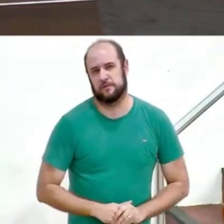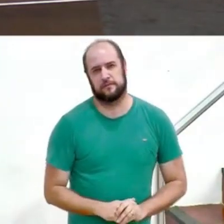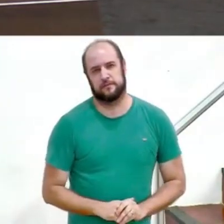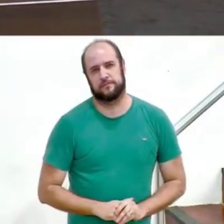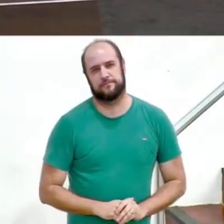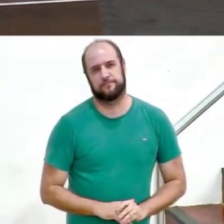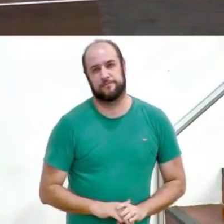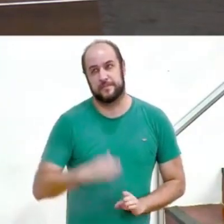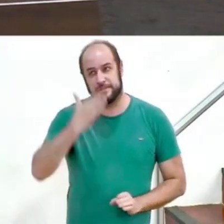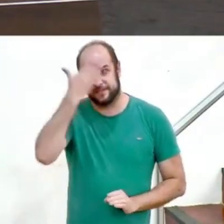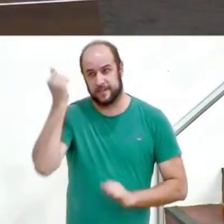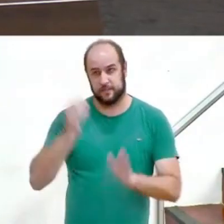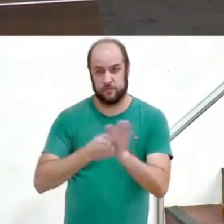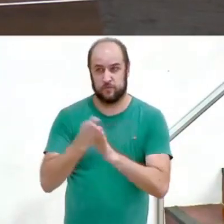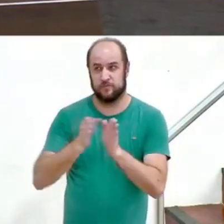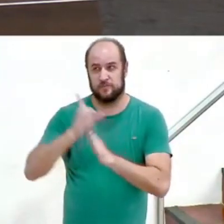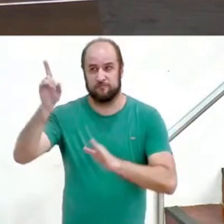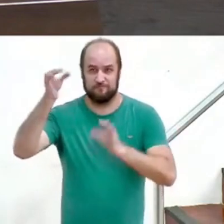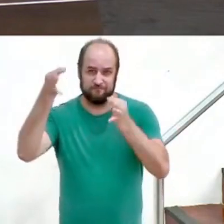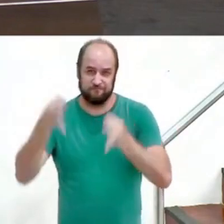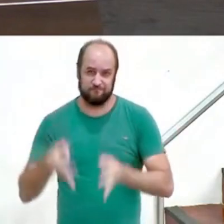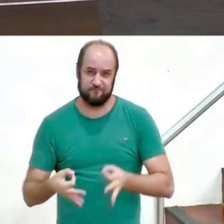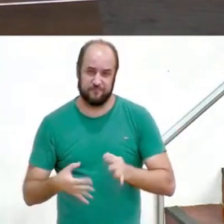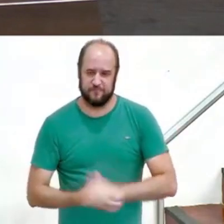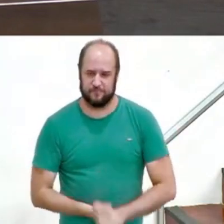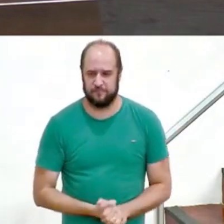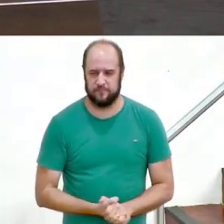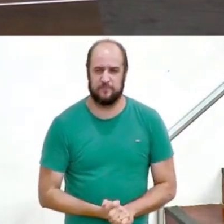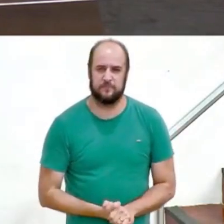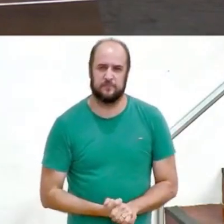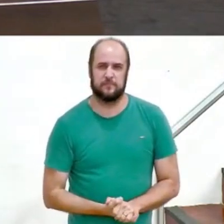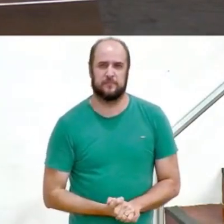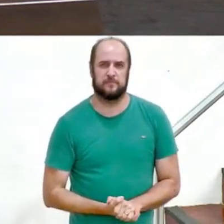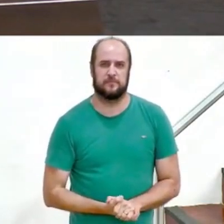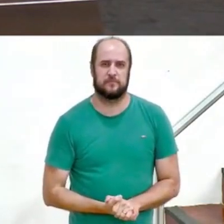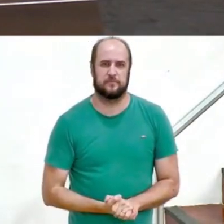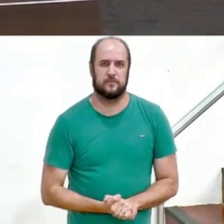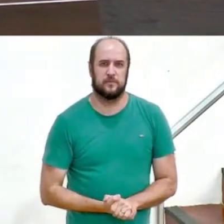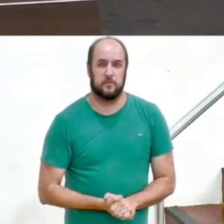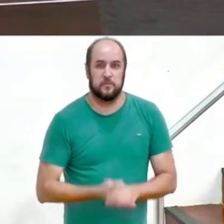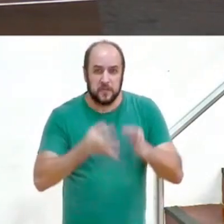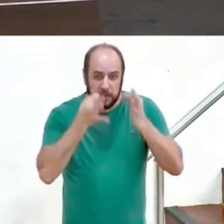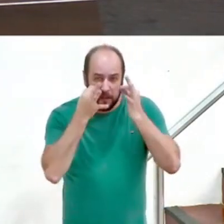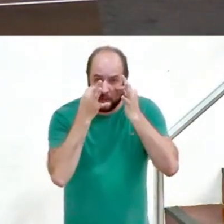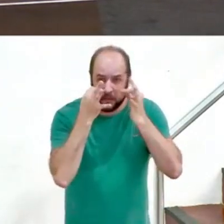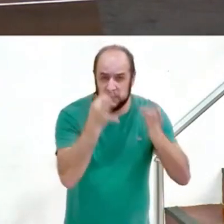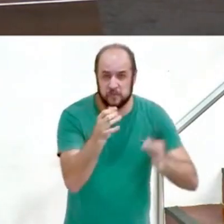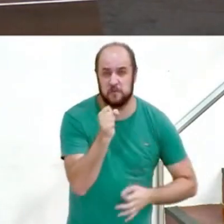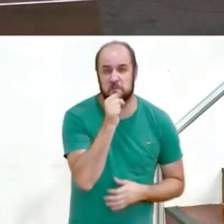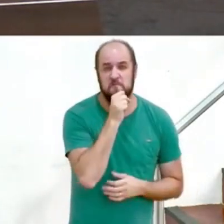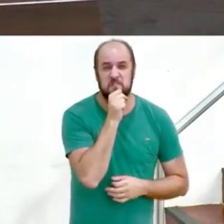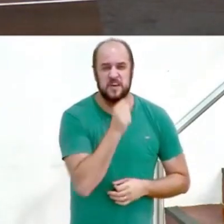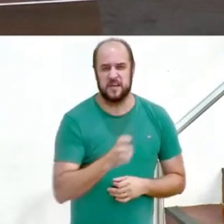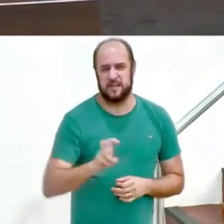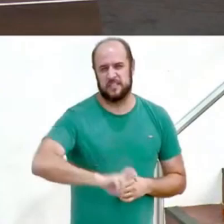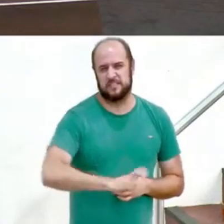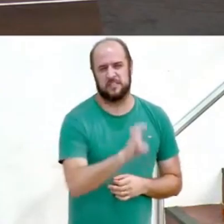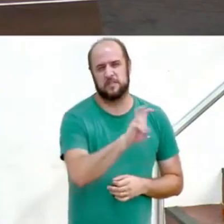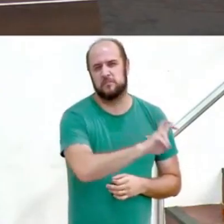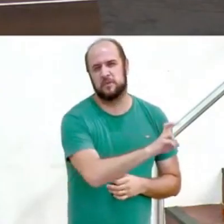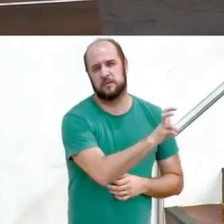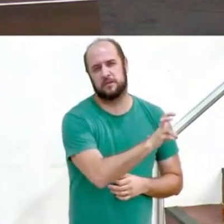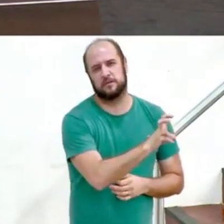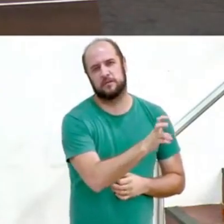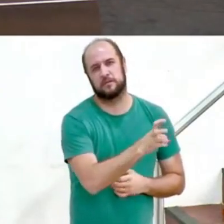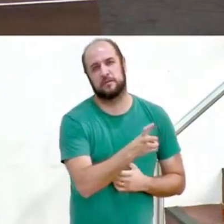infalíveis conselhos de Deus. Eles deram ouvidos aos conselhos da antiga serpente e por isso